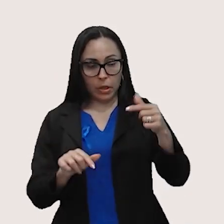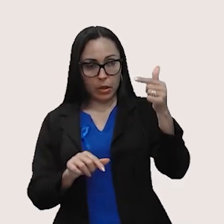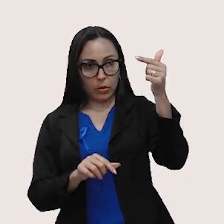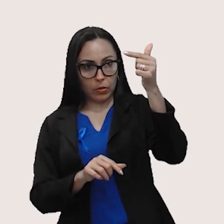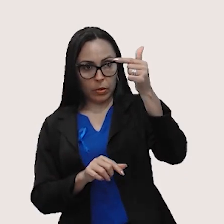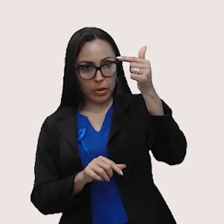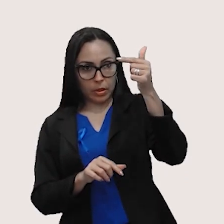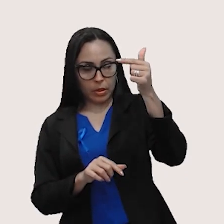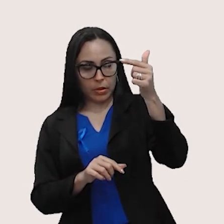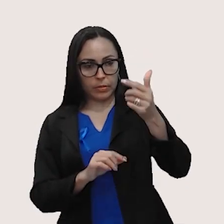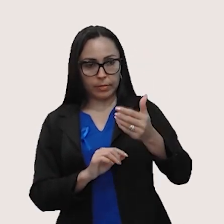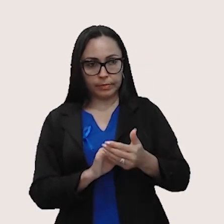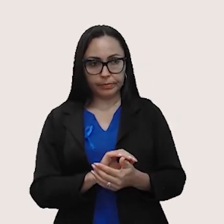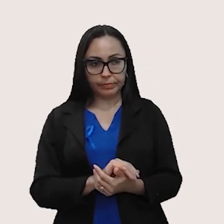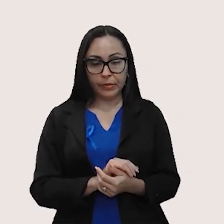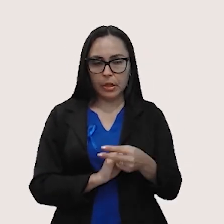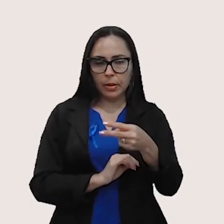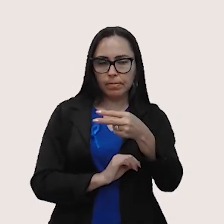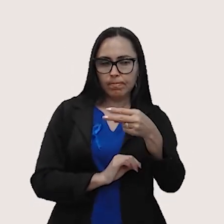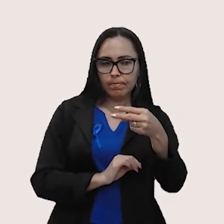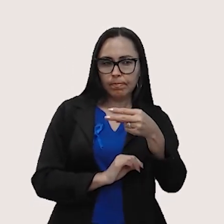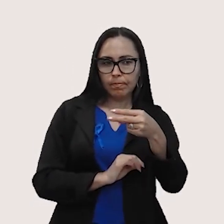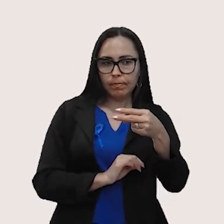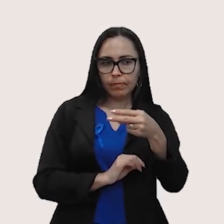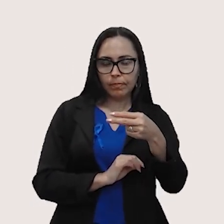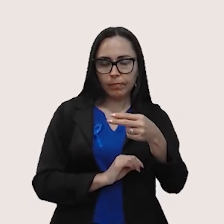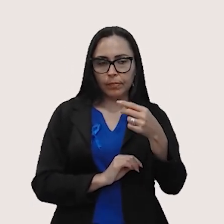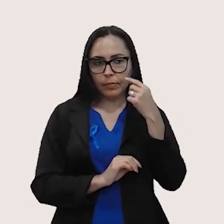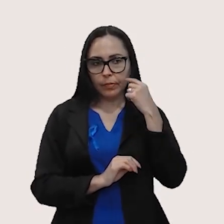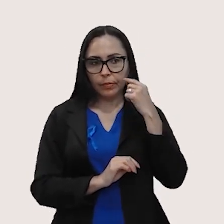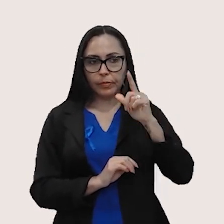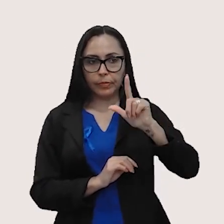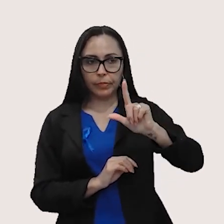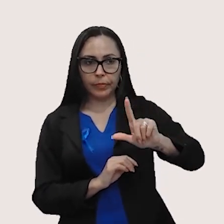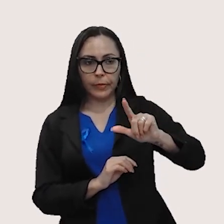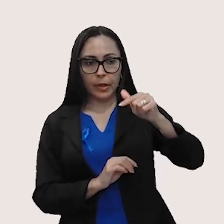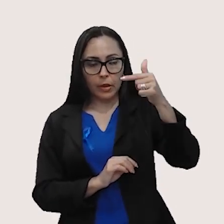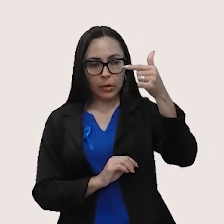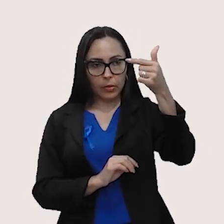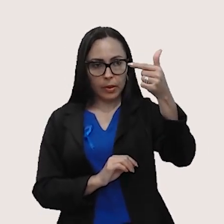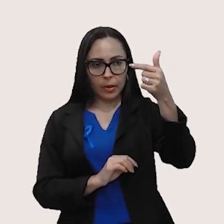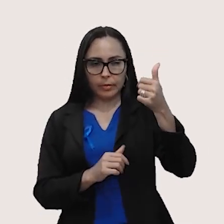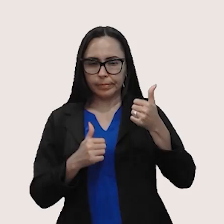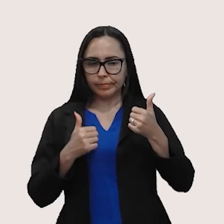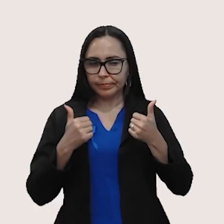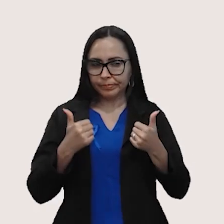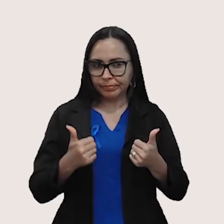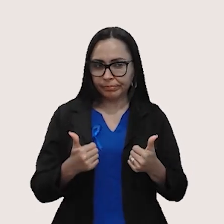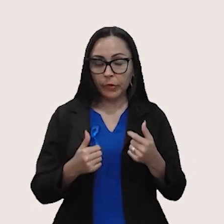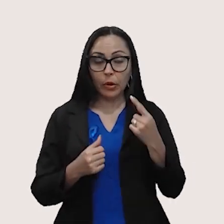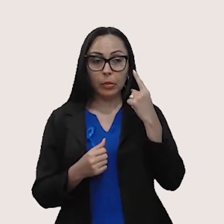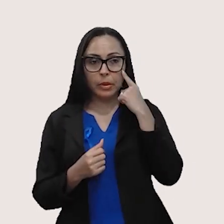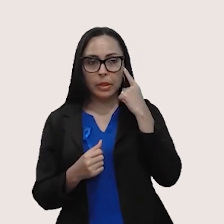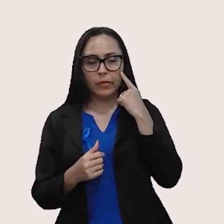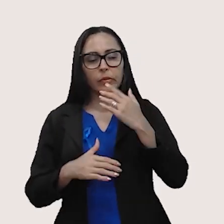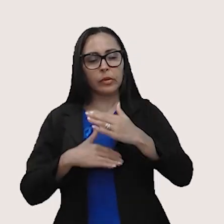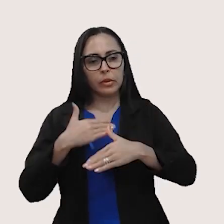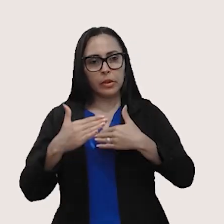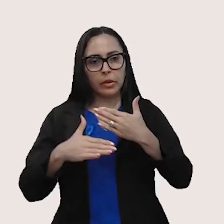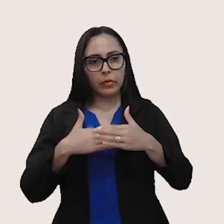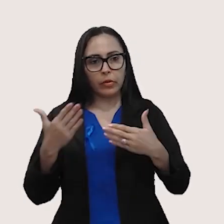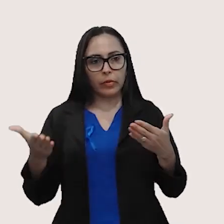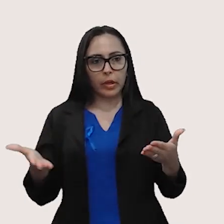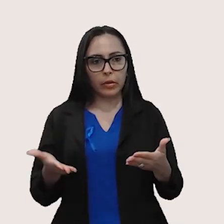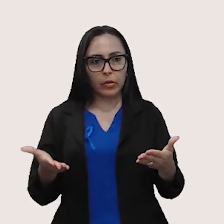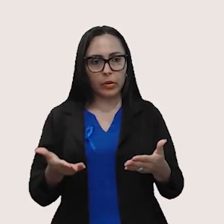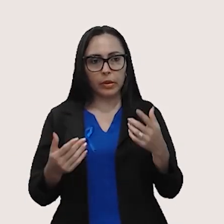aqui é igual ao nosso hipotenusa ao quadrado, beleza? Observe que eu vou desenvolver agora essa continha e fica assim,